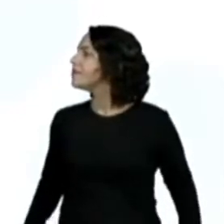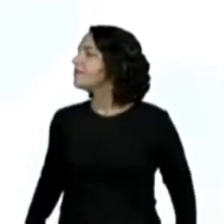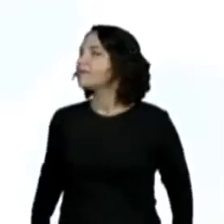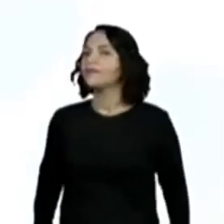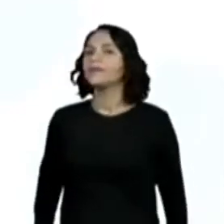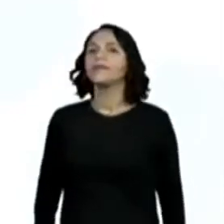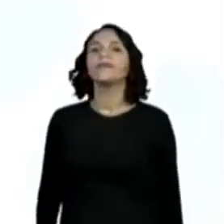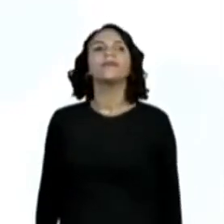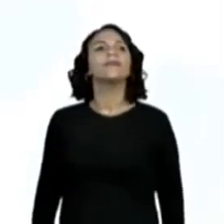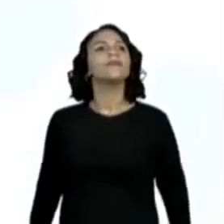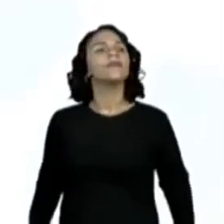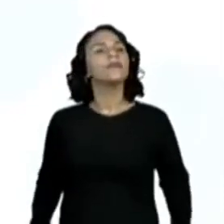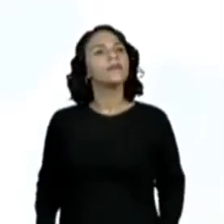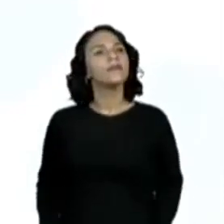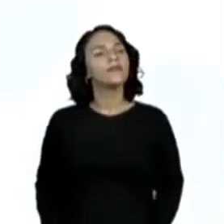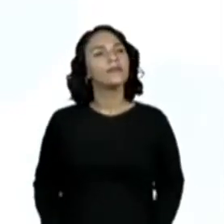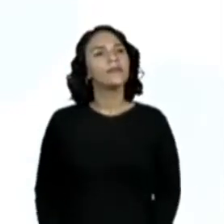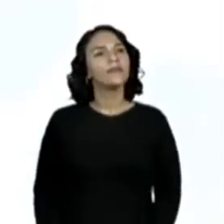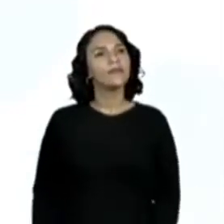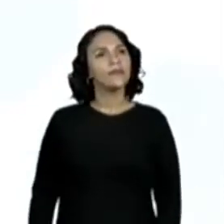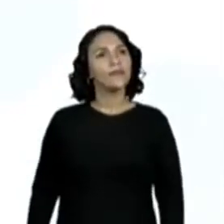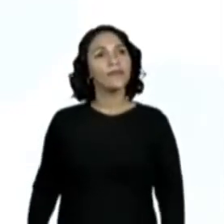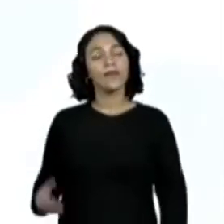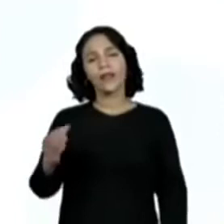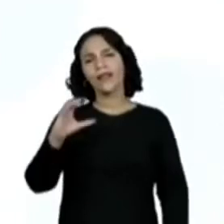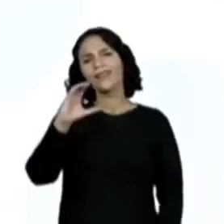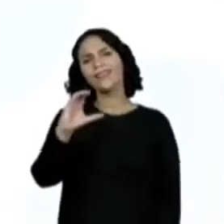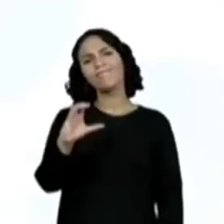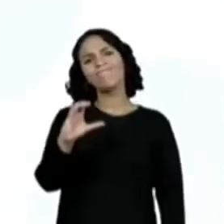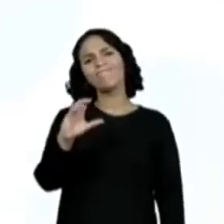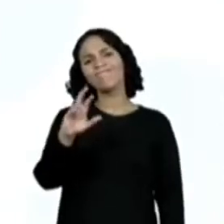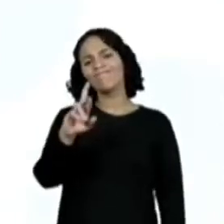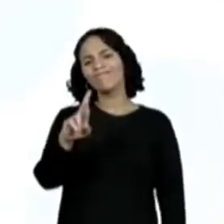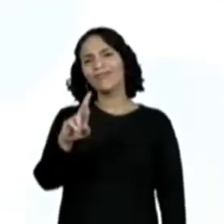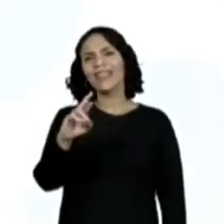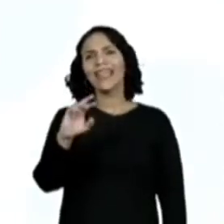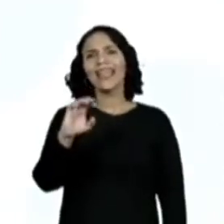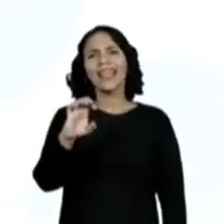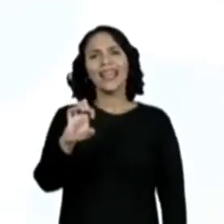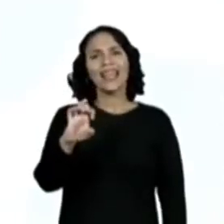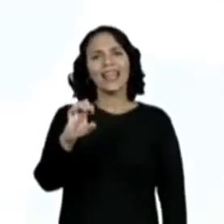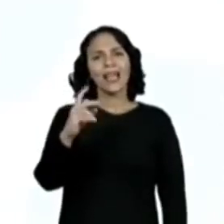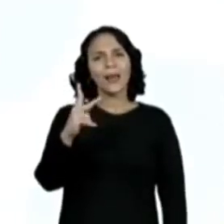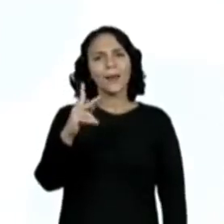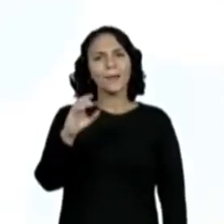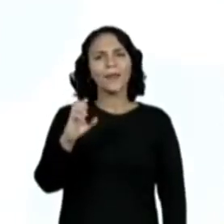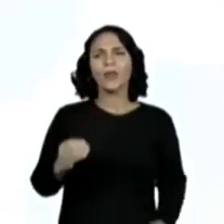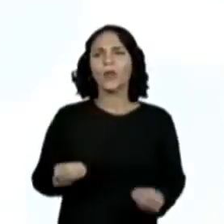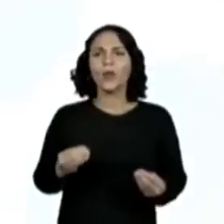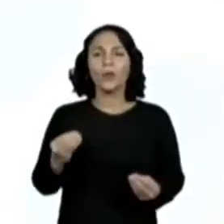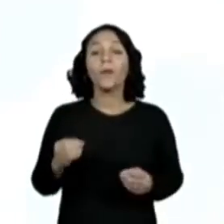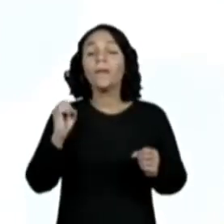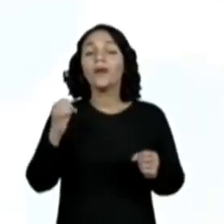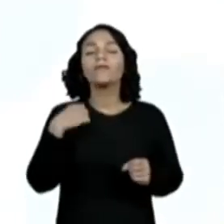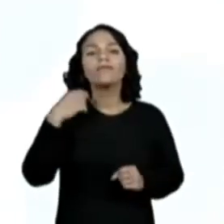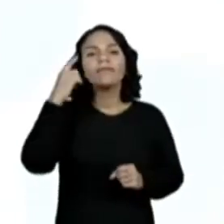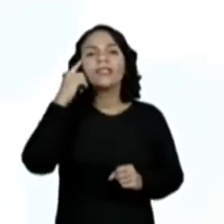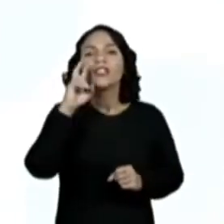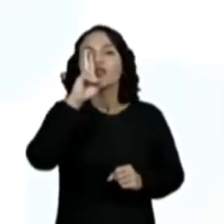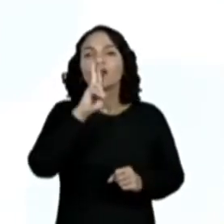maneira. Fita crepe. Mas como que eu vou escrever crepe? Posso pensar num sorvete de